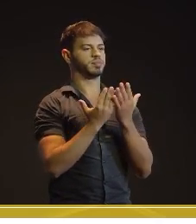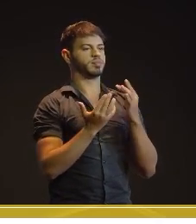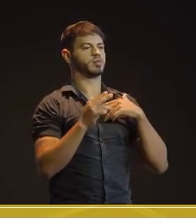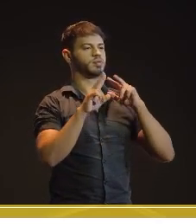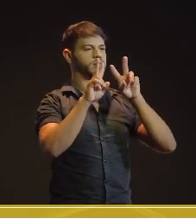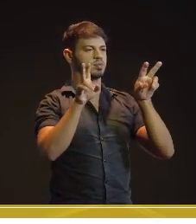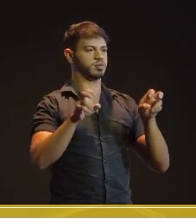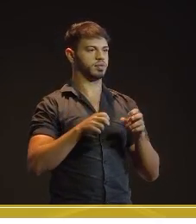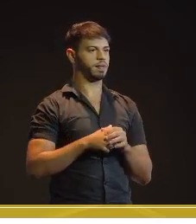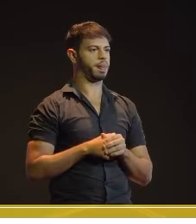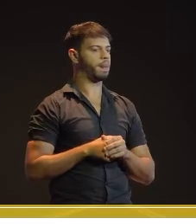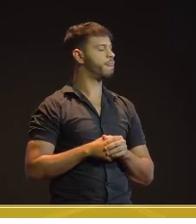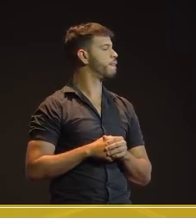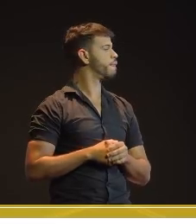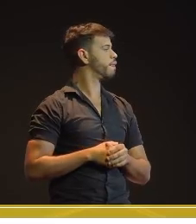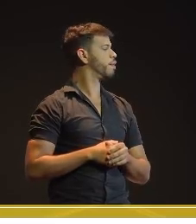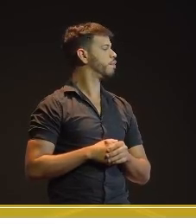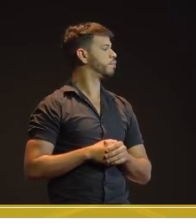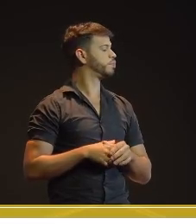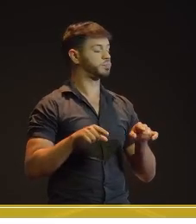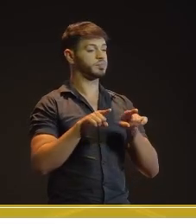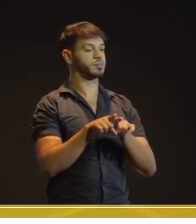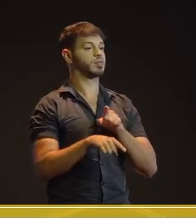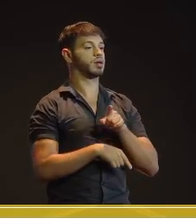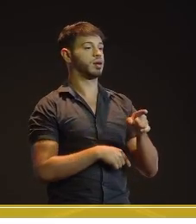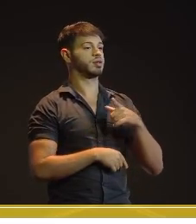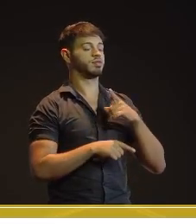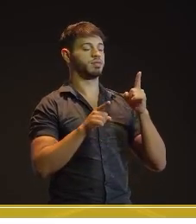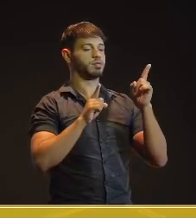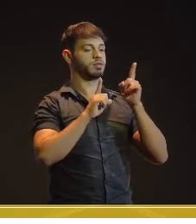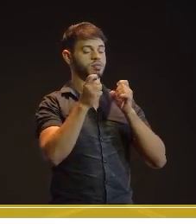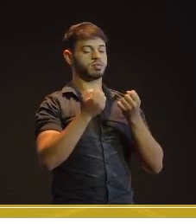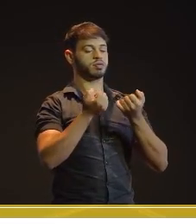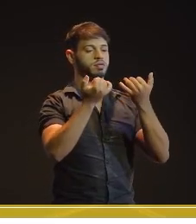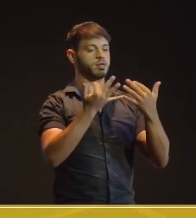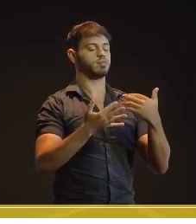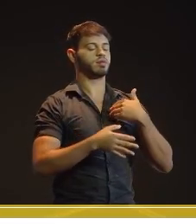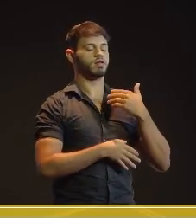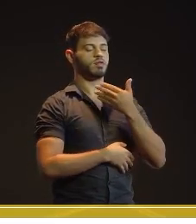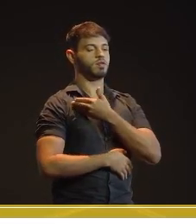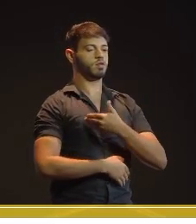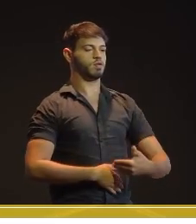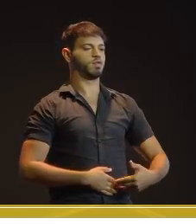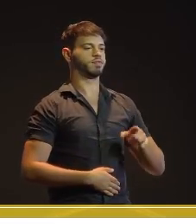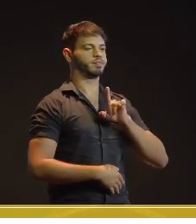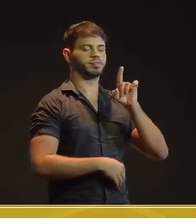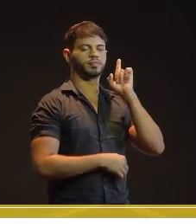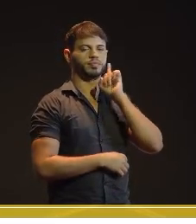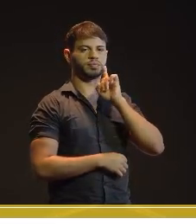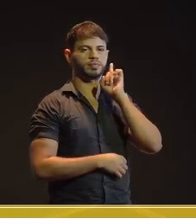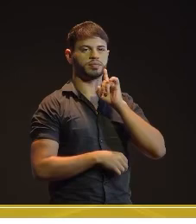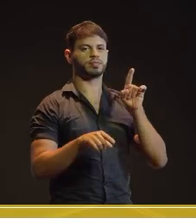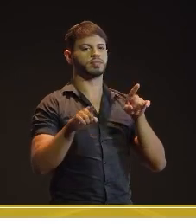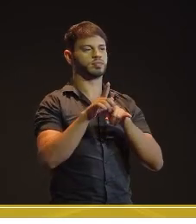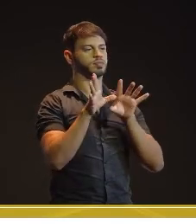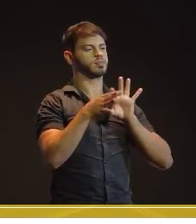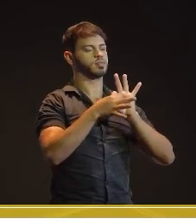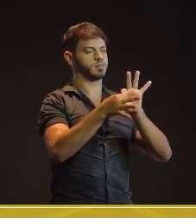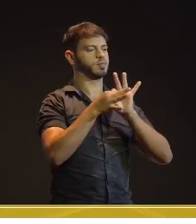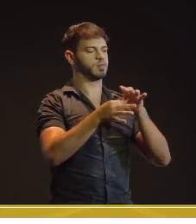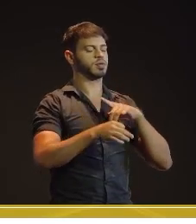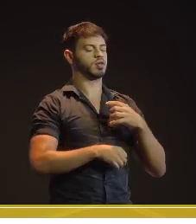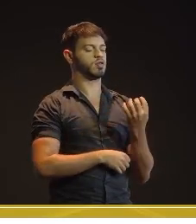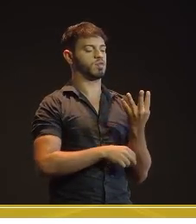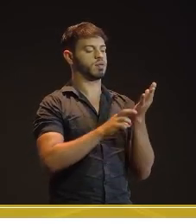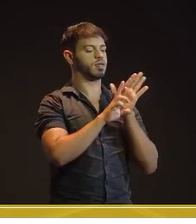assunto. Tá? Essa foi uma inspeção feita pelo governo americano. Basicamente, os conectores MC4